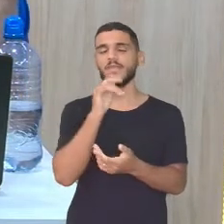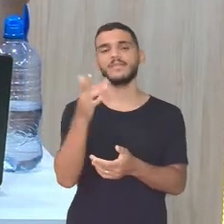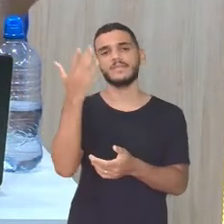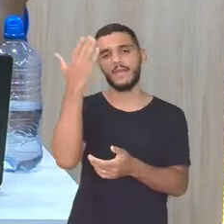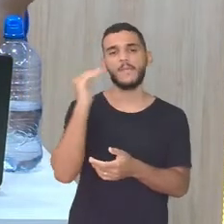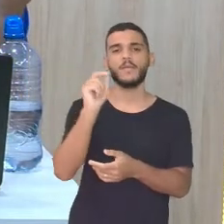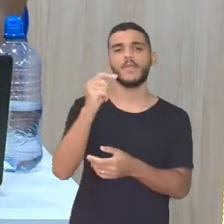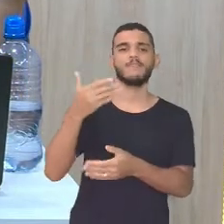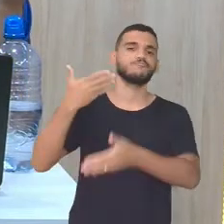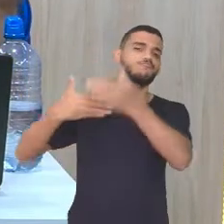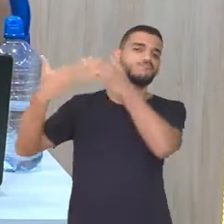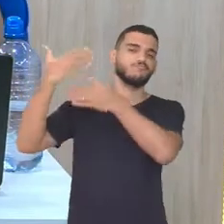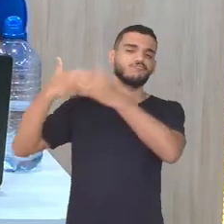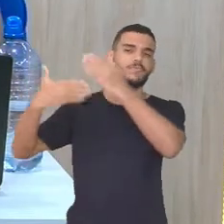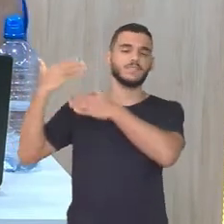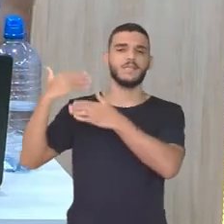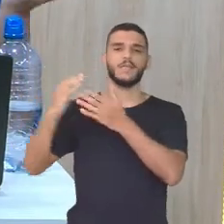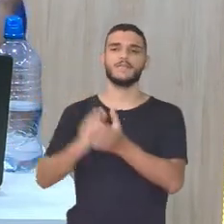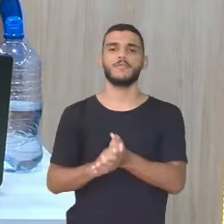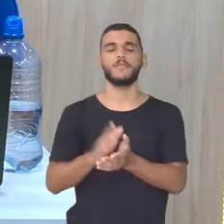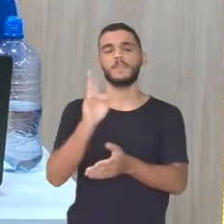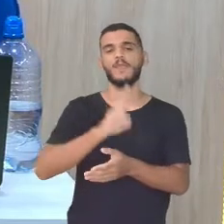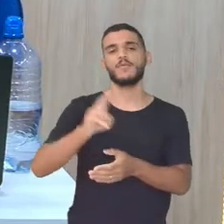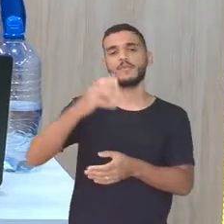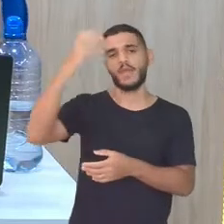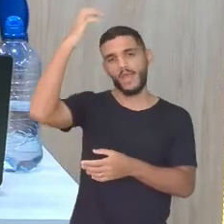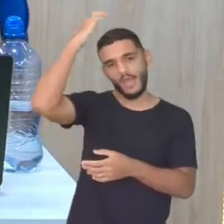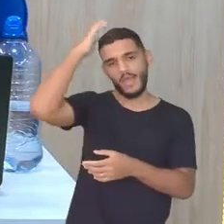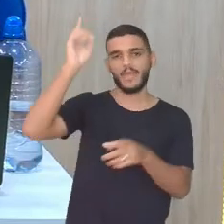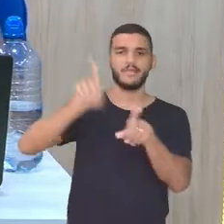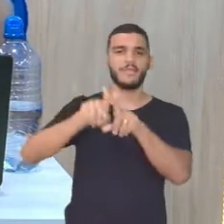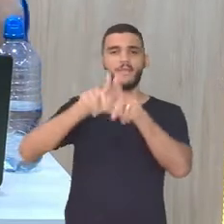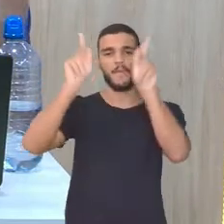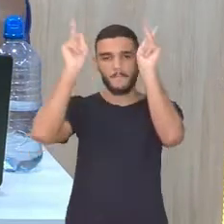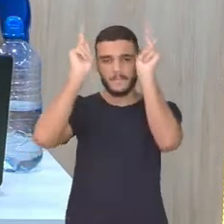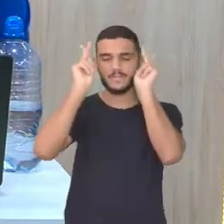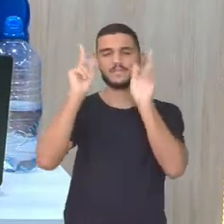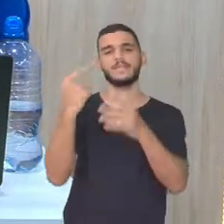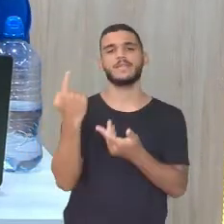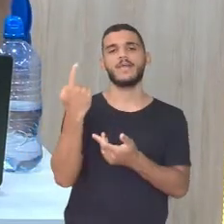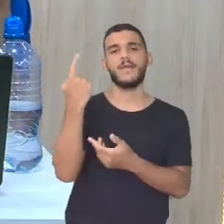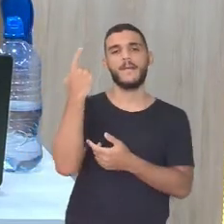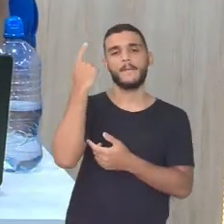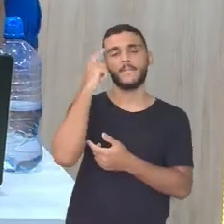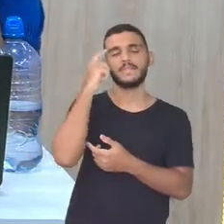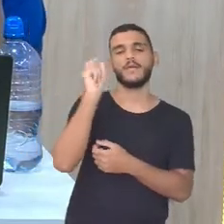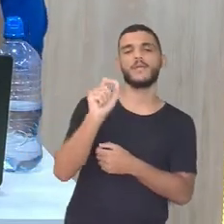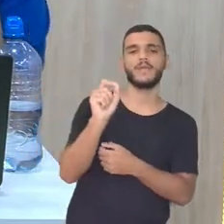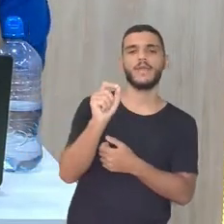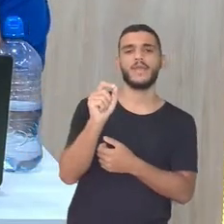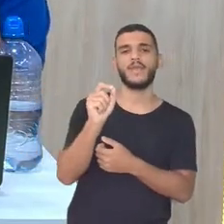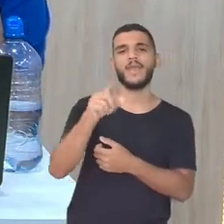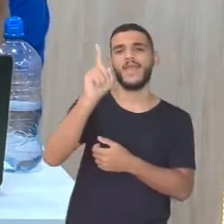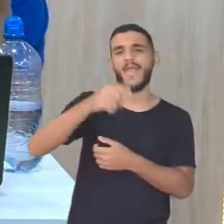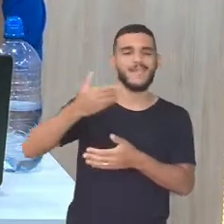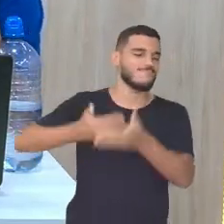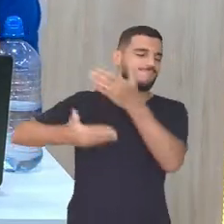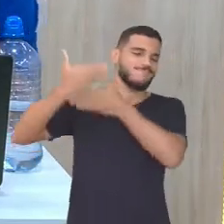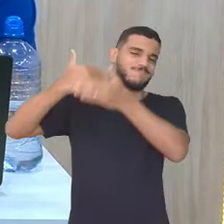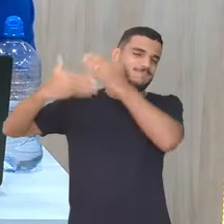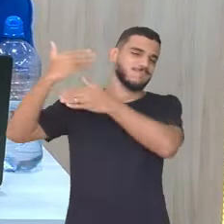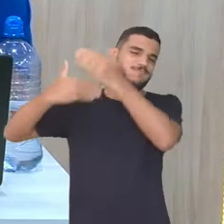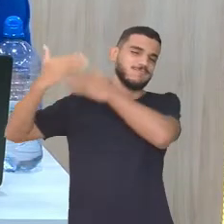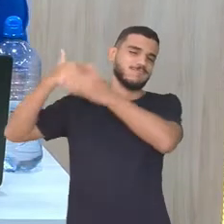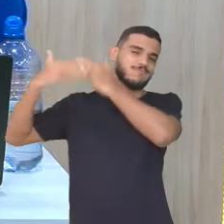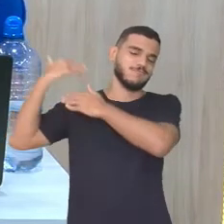tempo passado. E quando ele usa rei, princesa, a gente já pode já pensar até que é um tempo até bem passado mesmo, Sim.